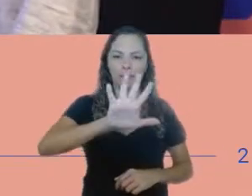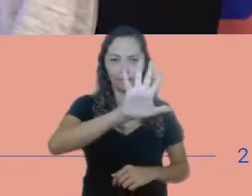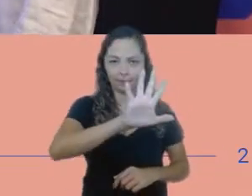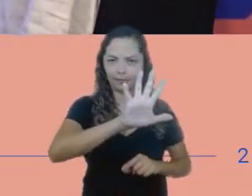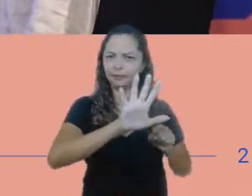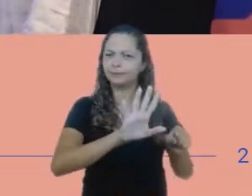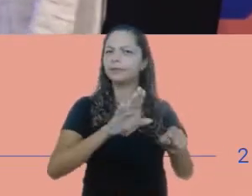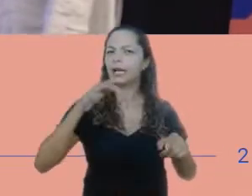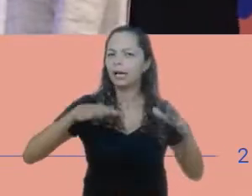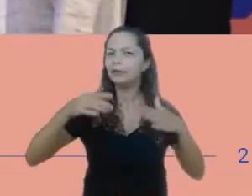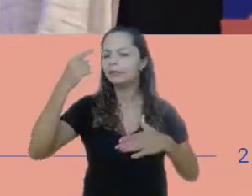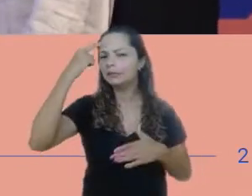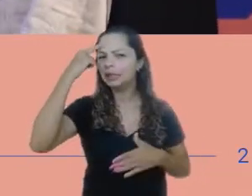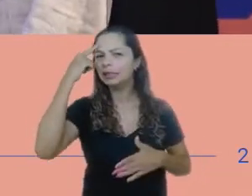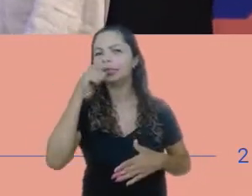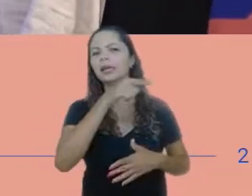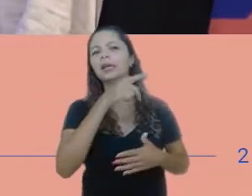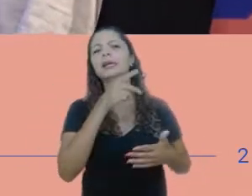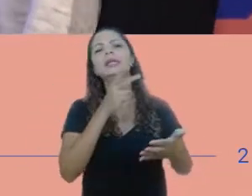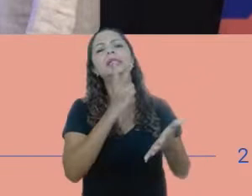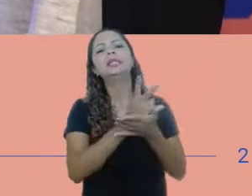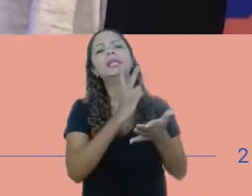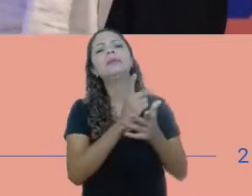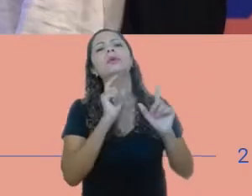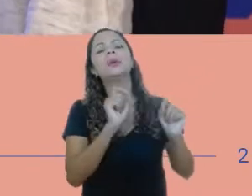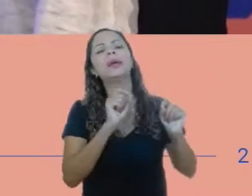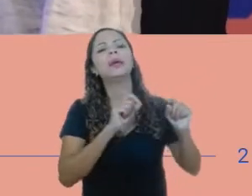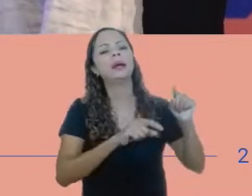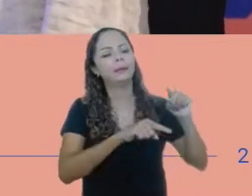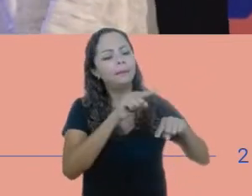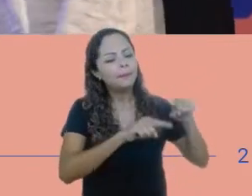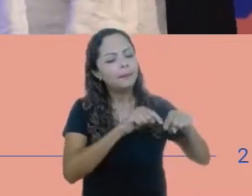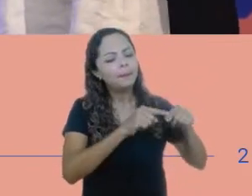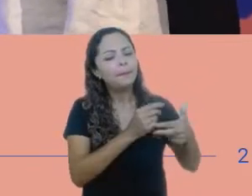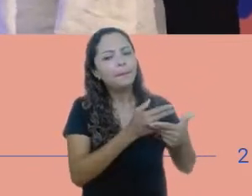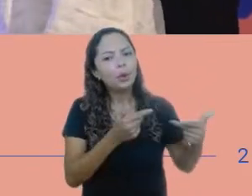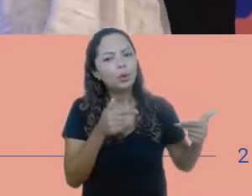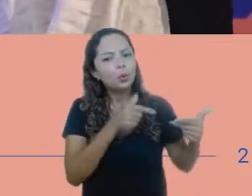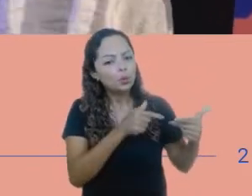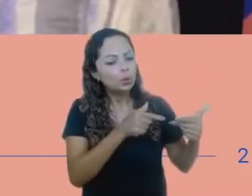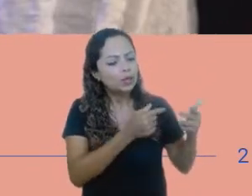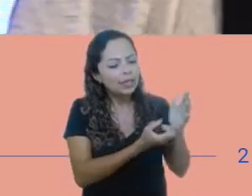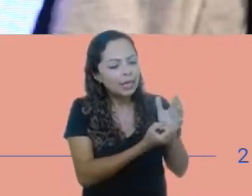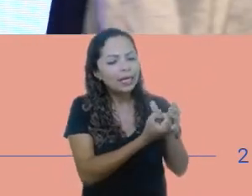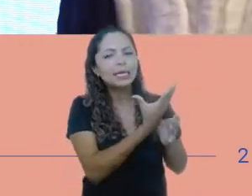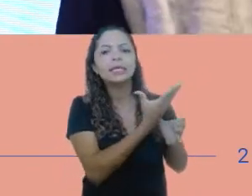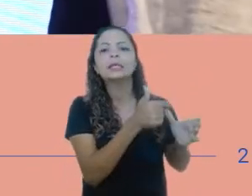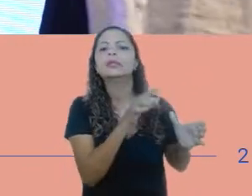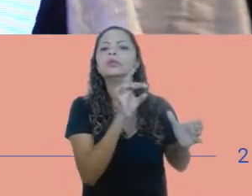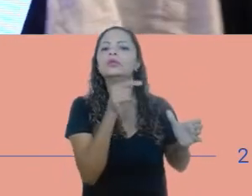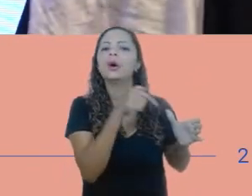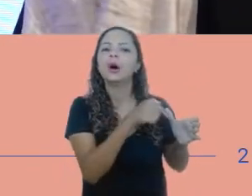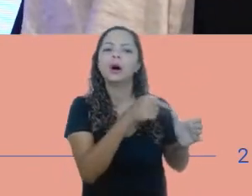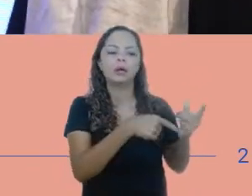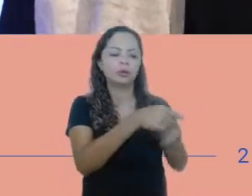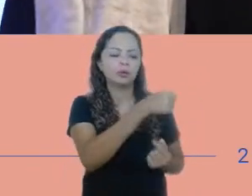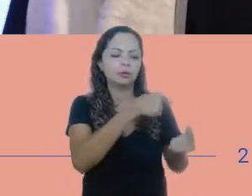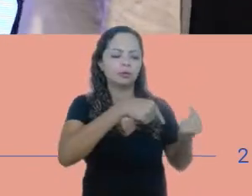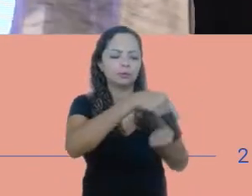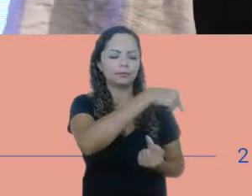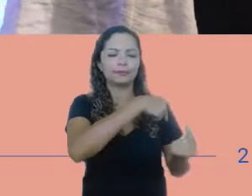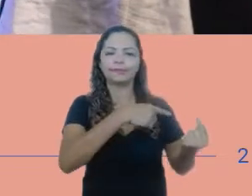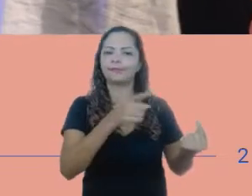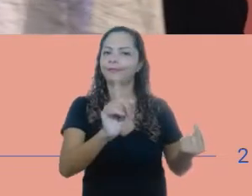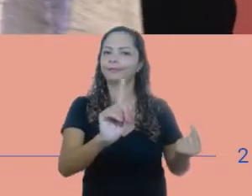lá no setor de manufatura né de quem tá fazendo um produto mas vou no impacto na realidade de quem tá